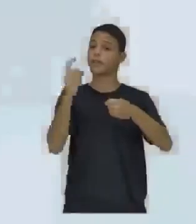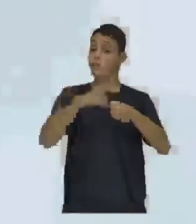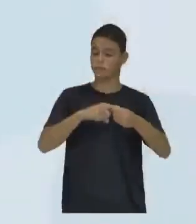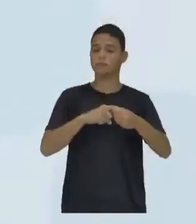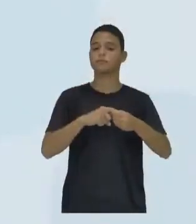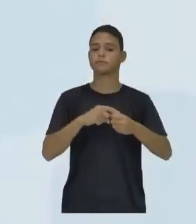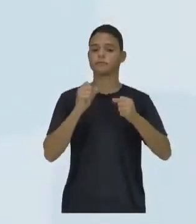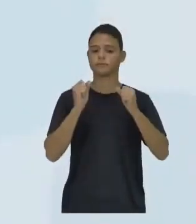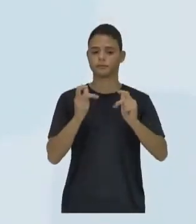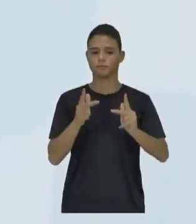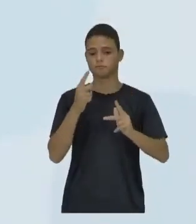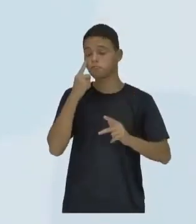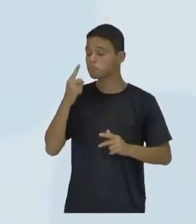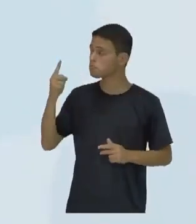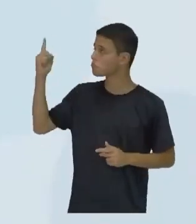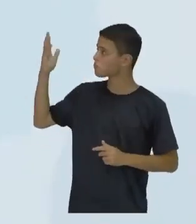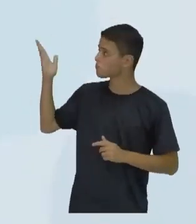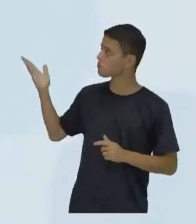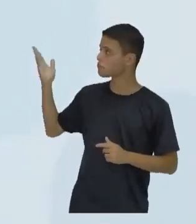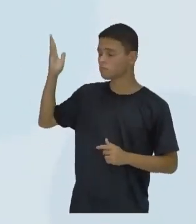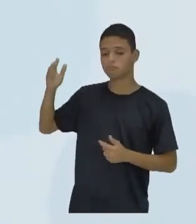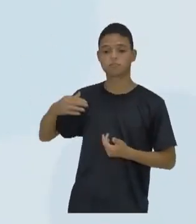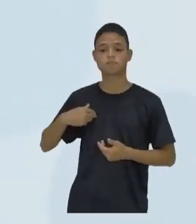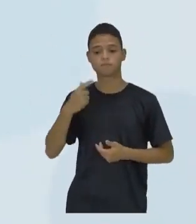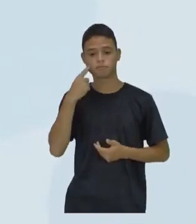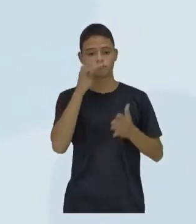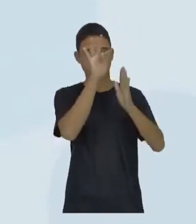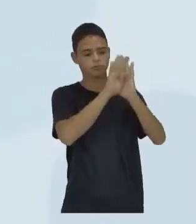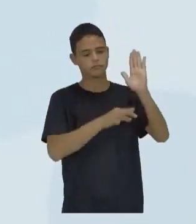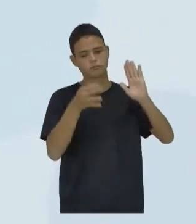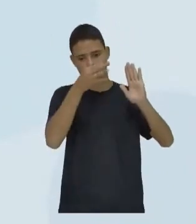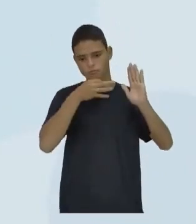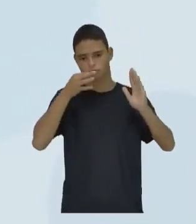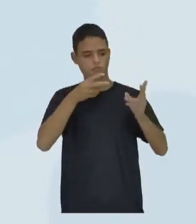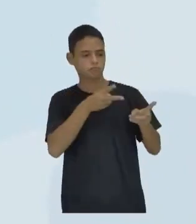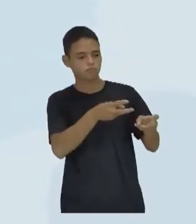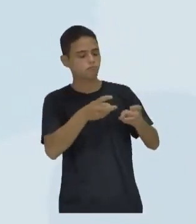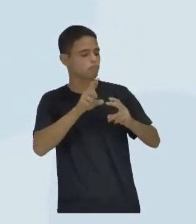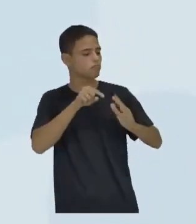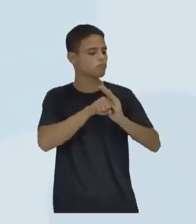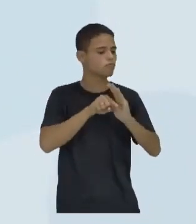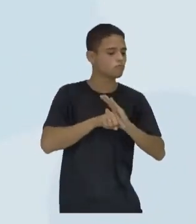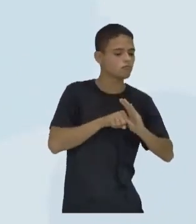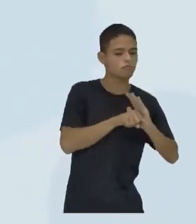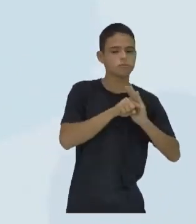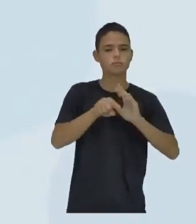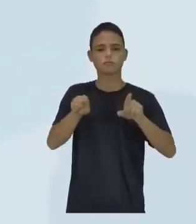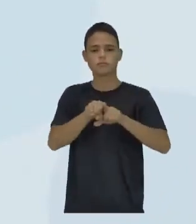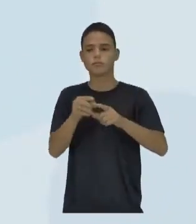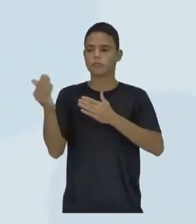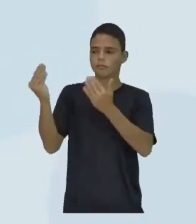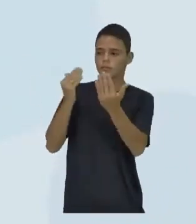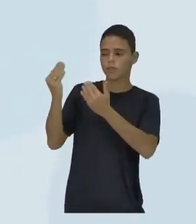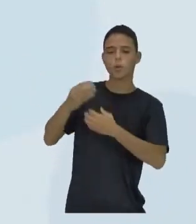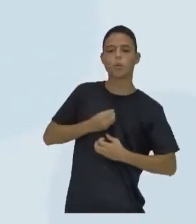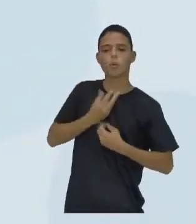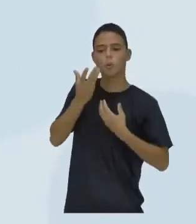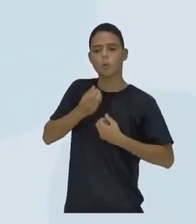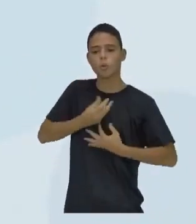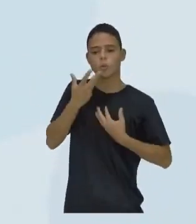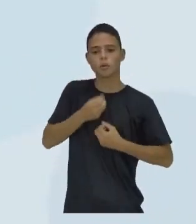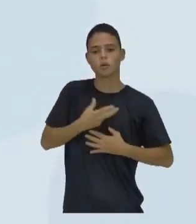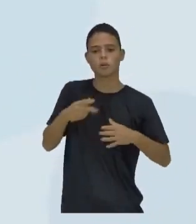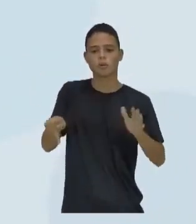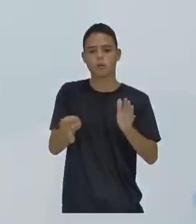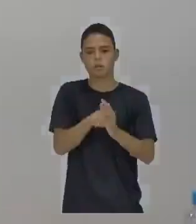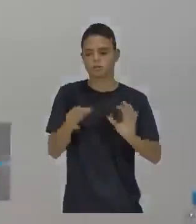hoje? Lemos um artigo de opinião, analisando os elementos de coesão e comparamos este artigo com um poema, buscando relacioná-los